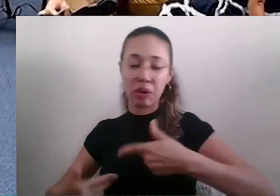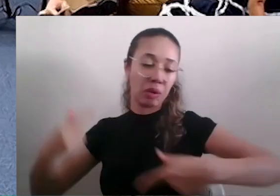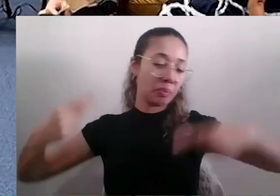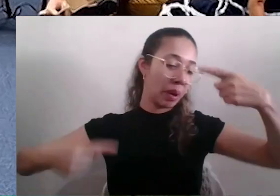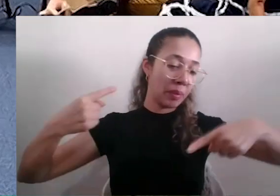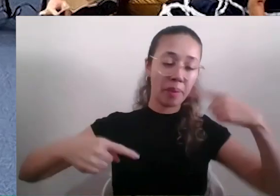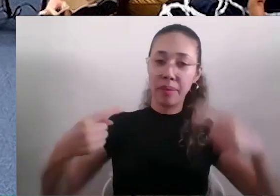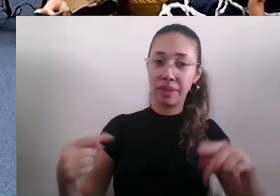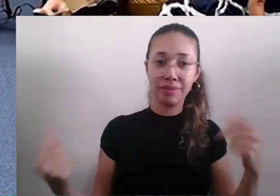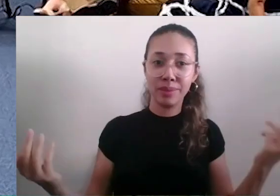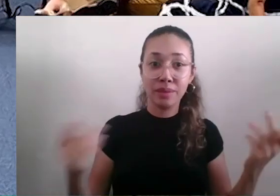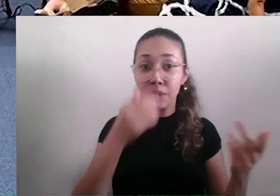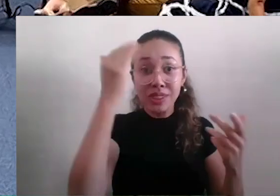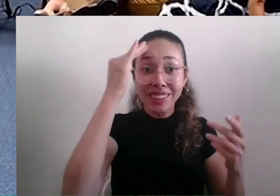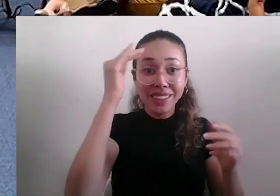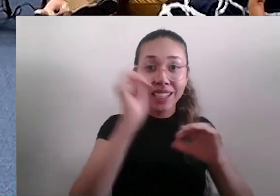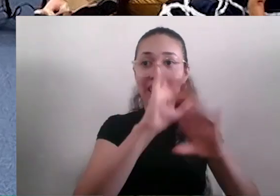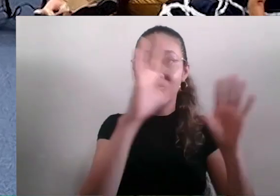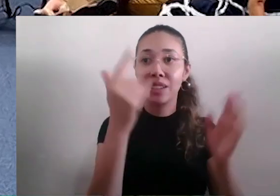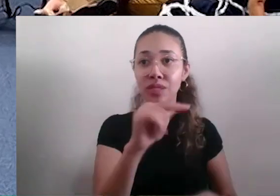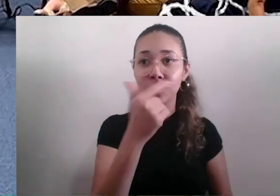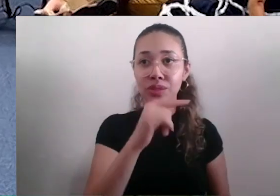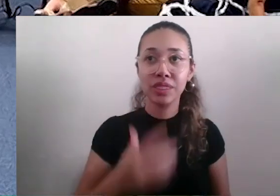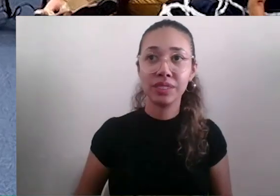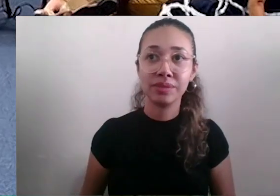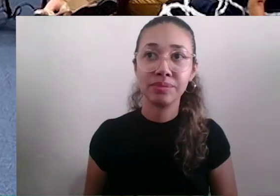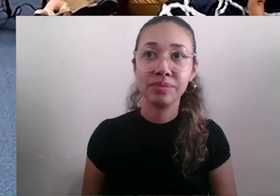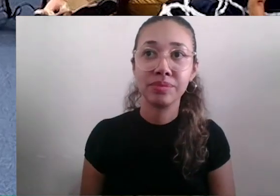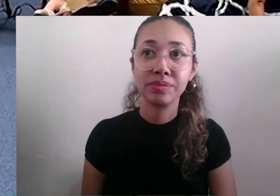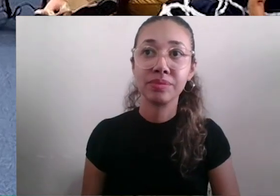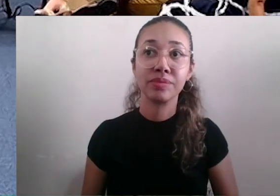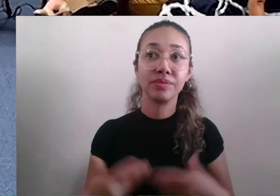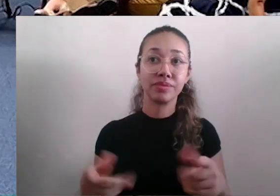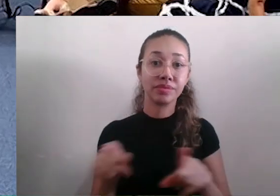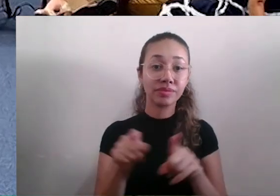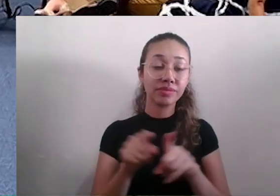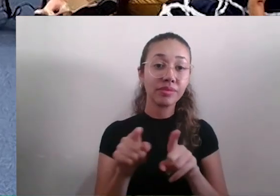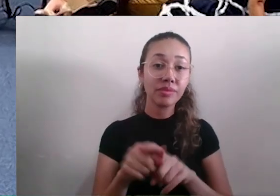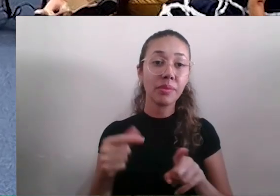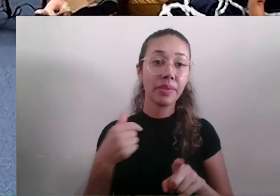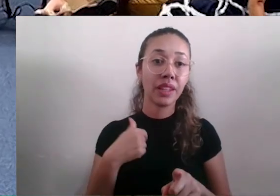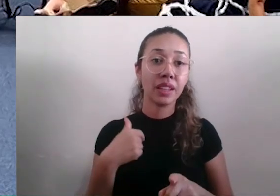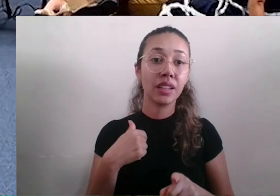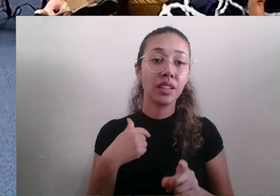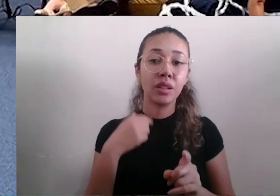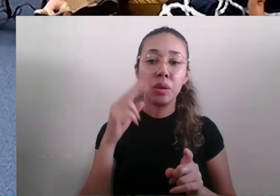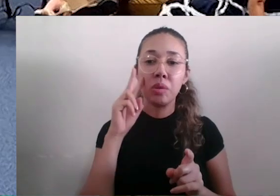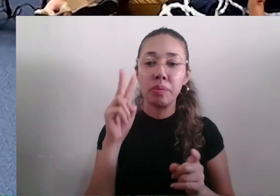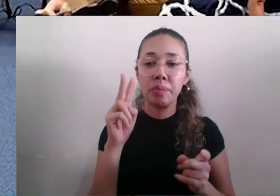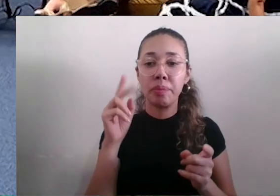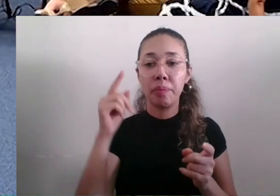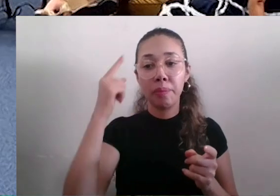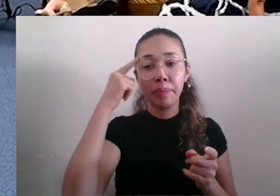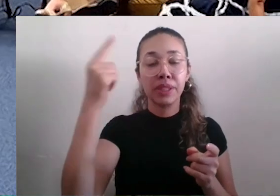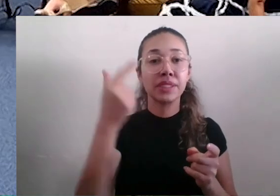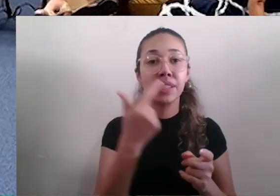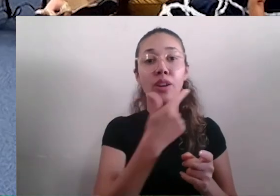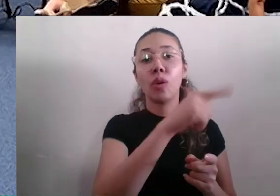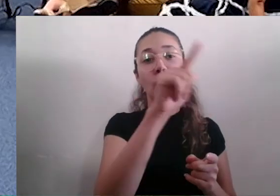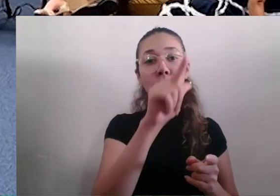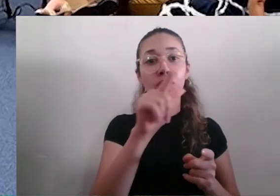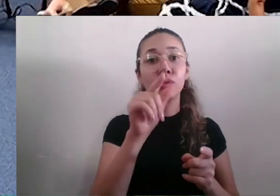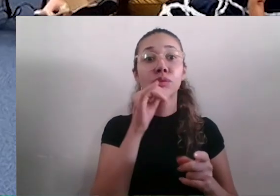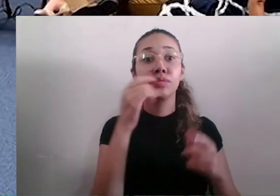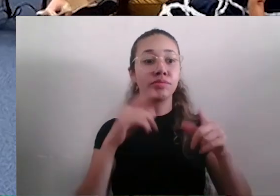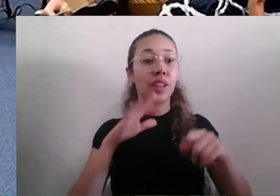eh nesse ponto eu não consigo ver eh outro órgão outra instituição mais poderosa para fazer esse